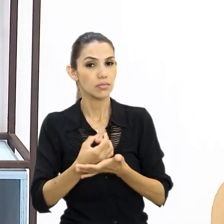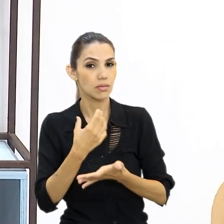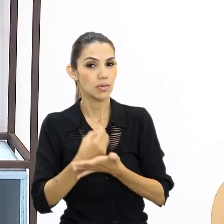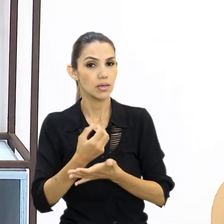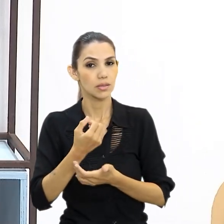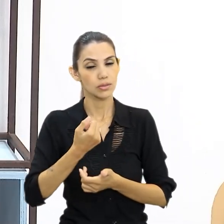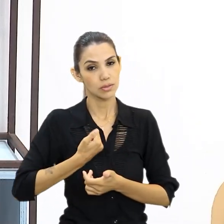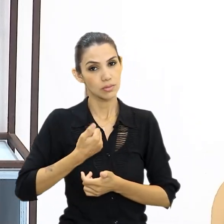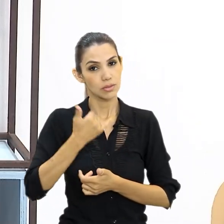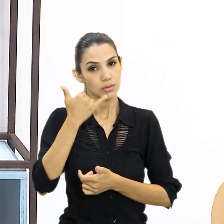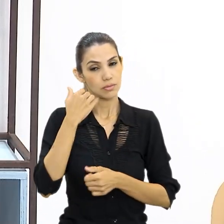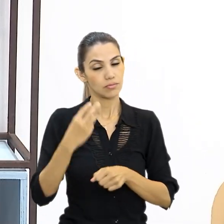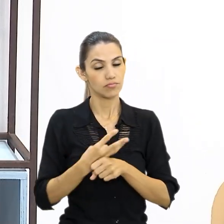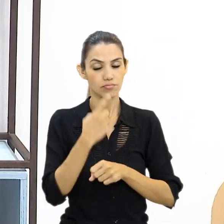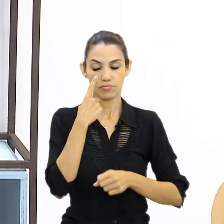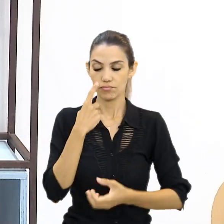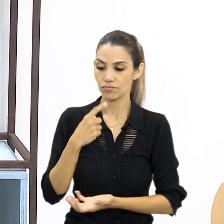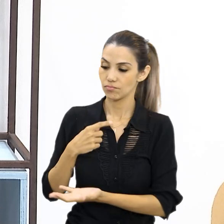o